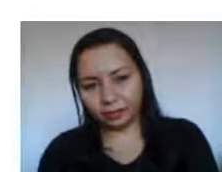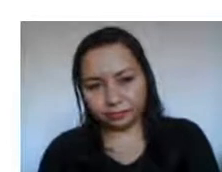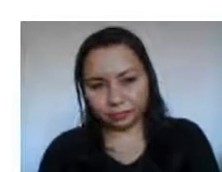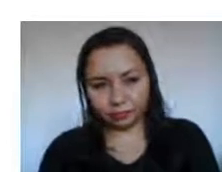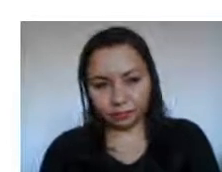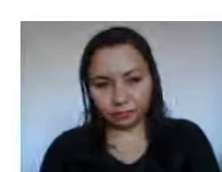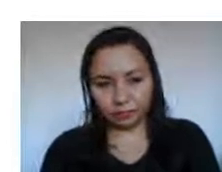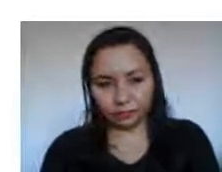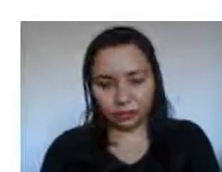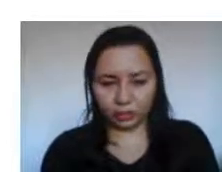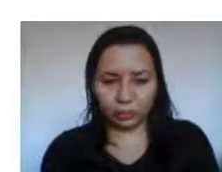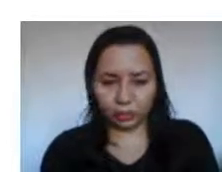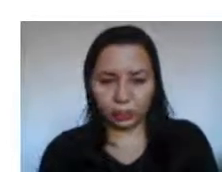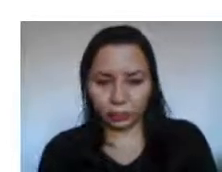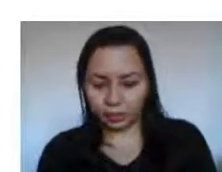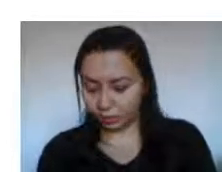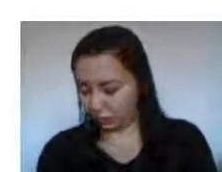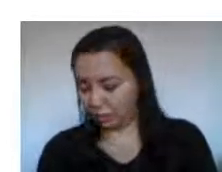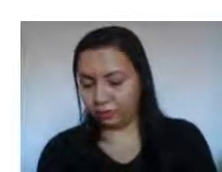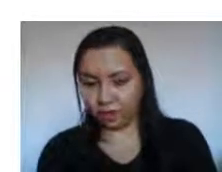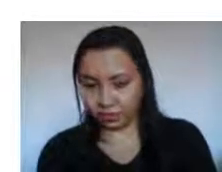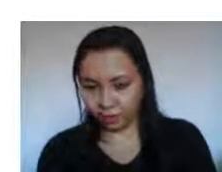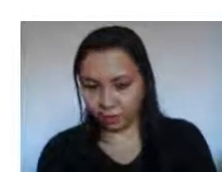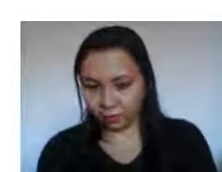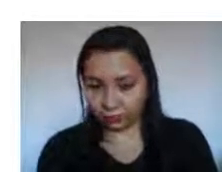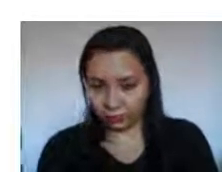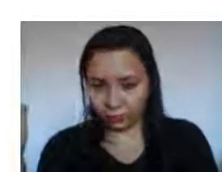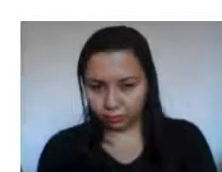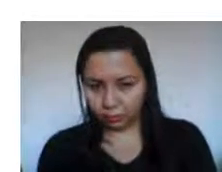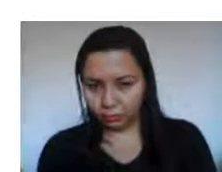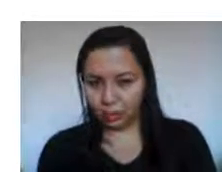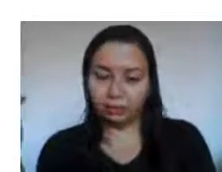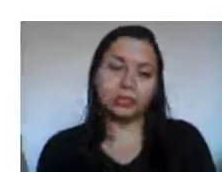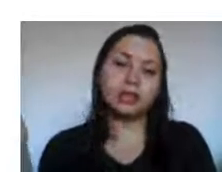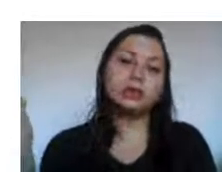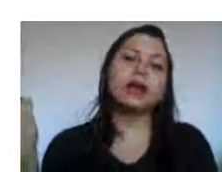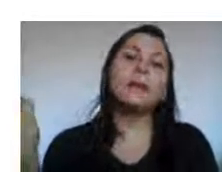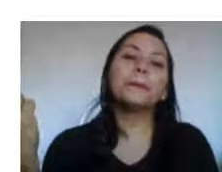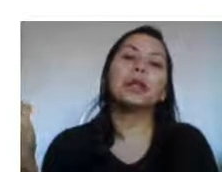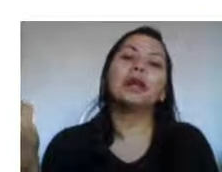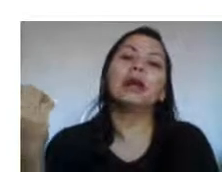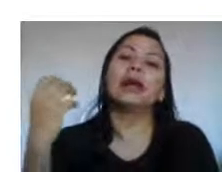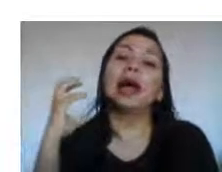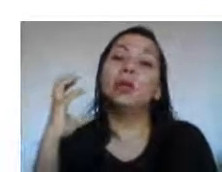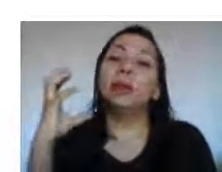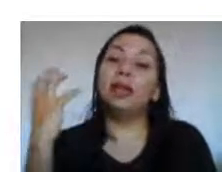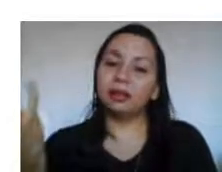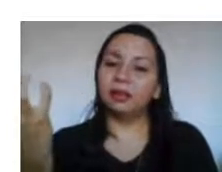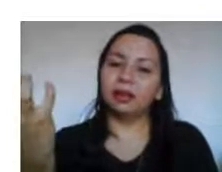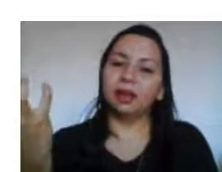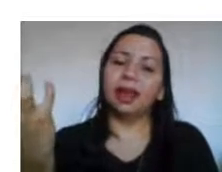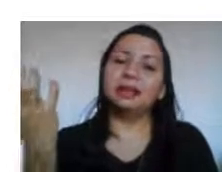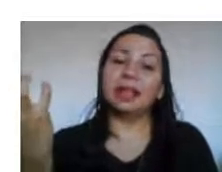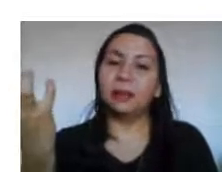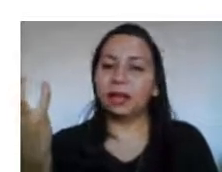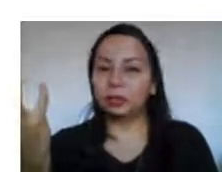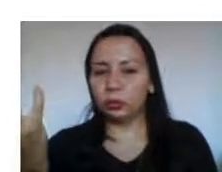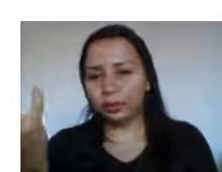aumentar, digamos assim, o processo que ele vem, a função que ele vem executar, aumenta